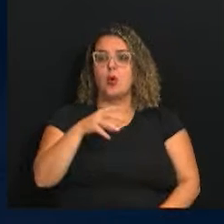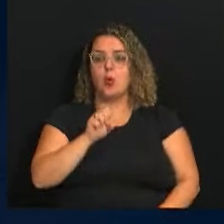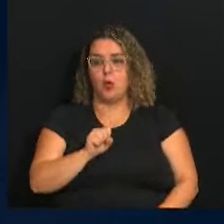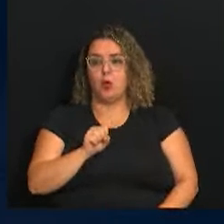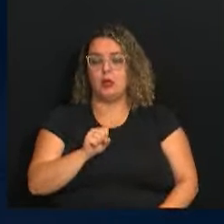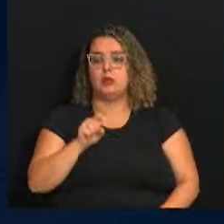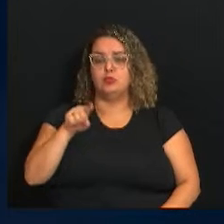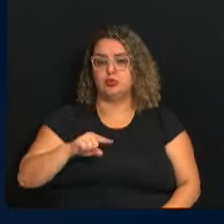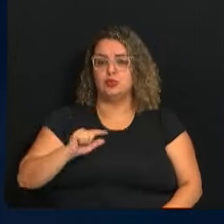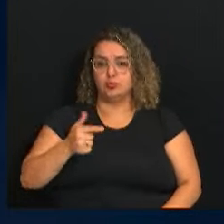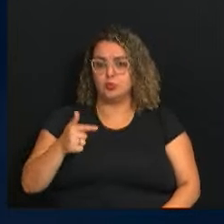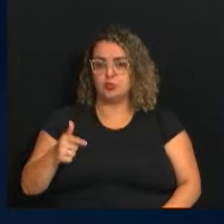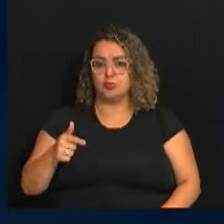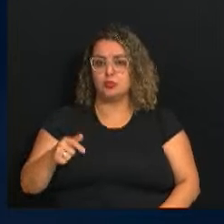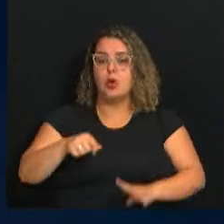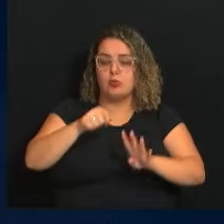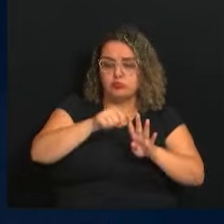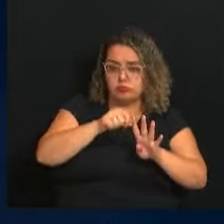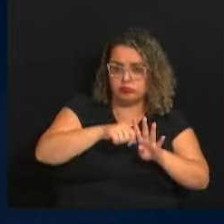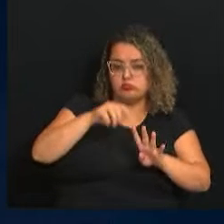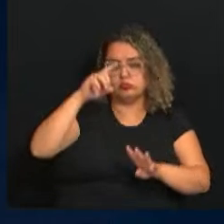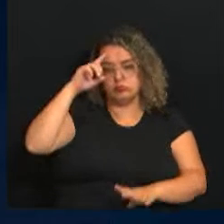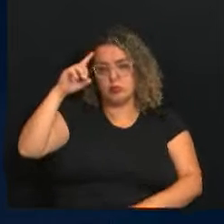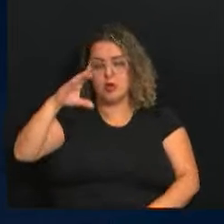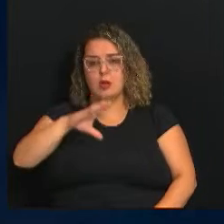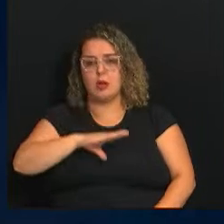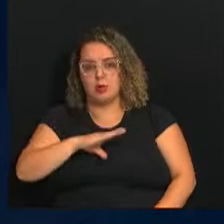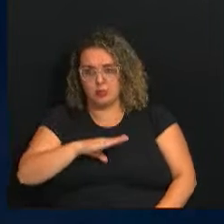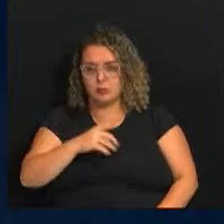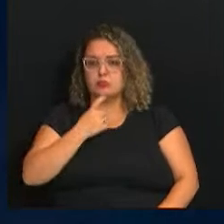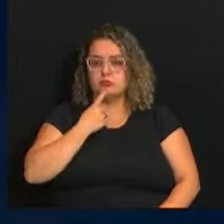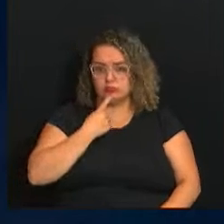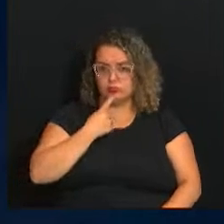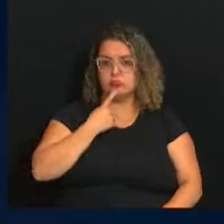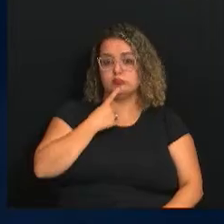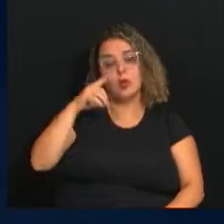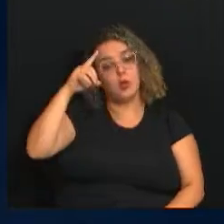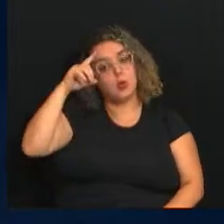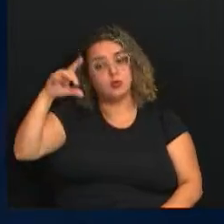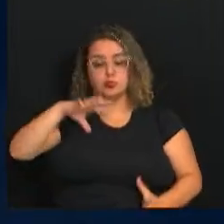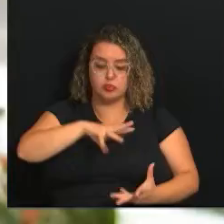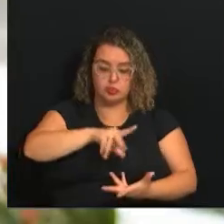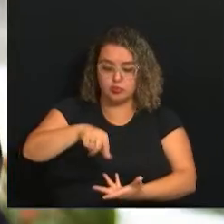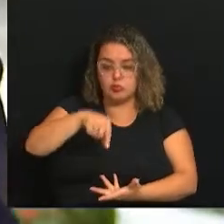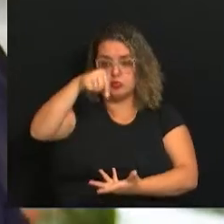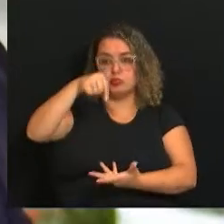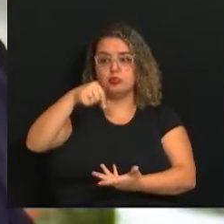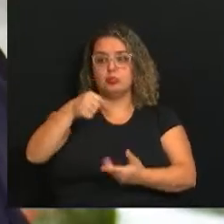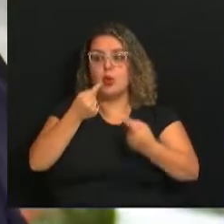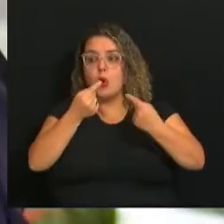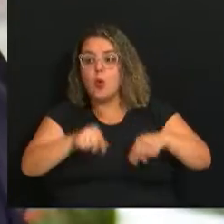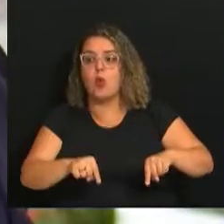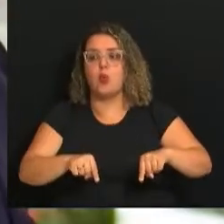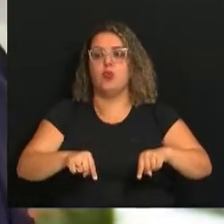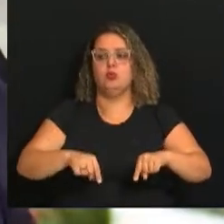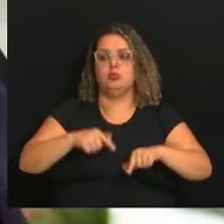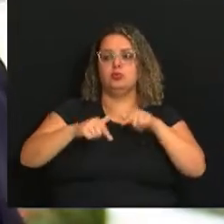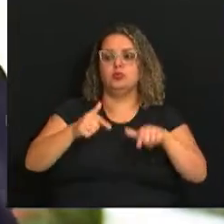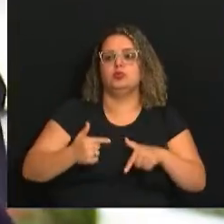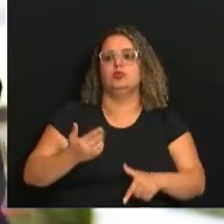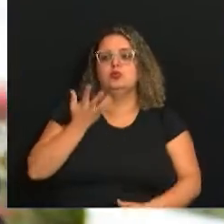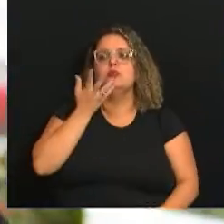E a moção foi aprovada por maioria e segue agora para a Assembleia do Estado de São Paulo, Assembleia Legislativa, e